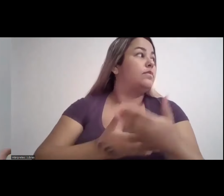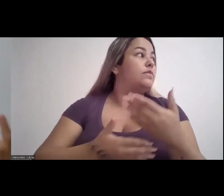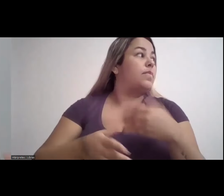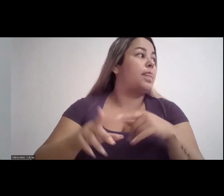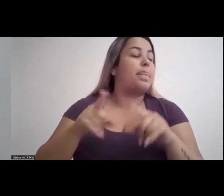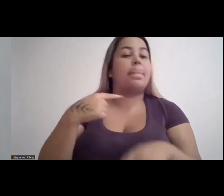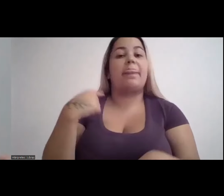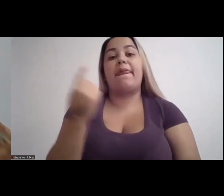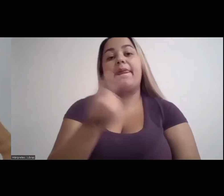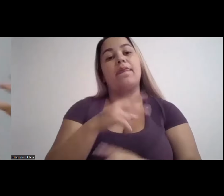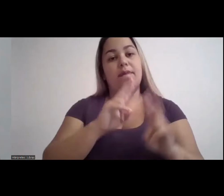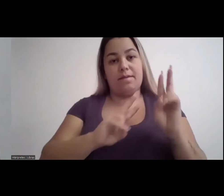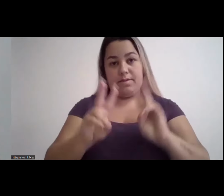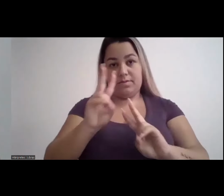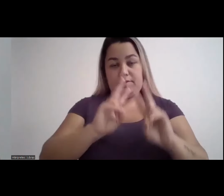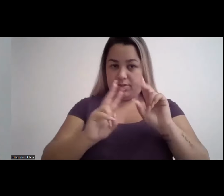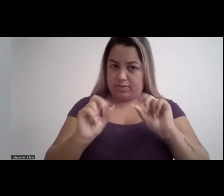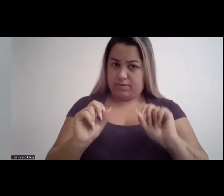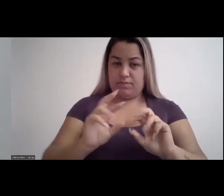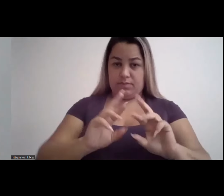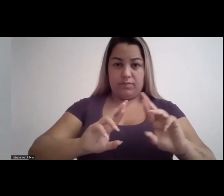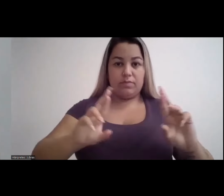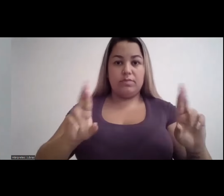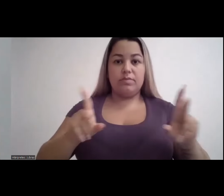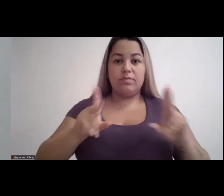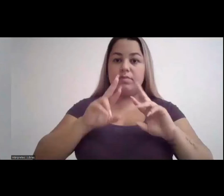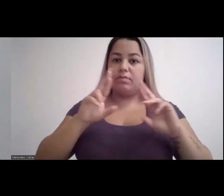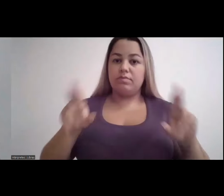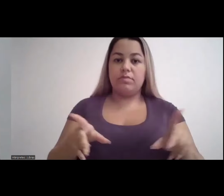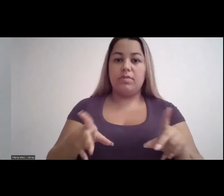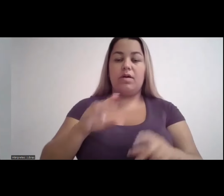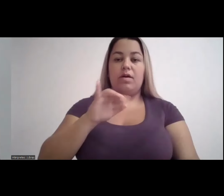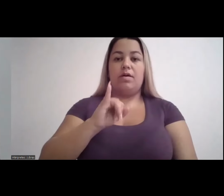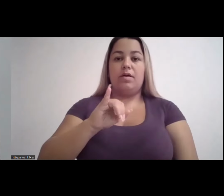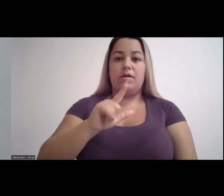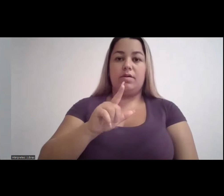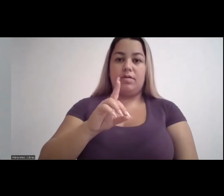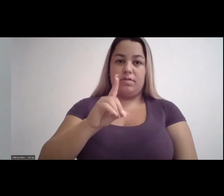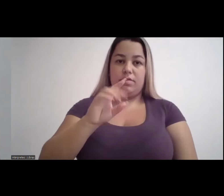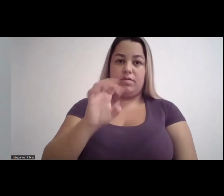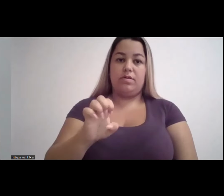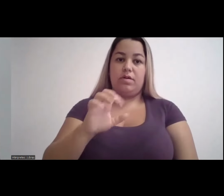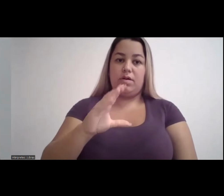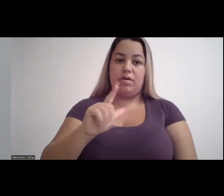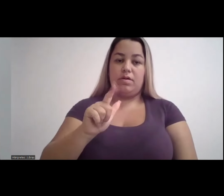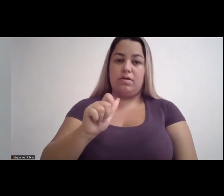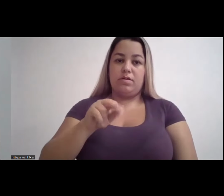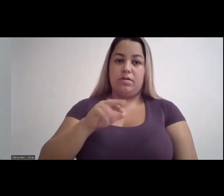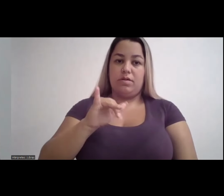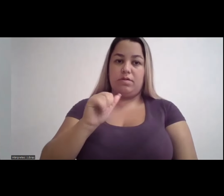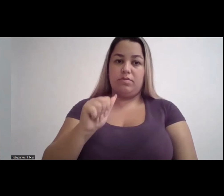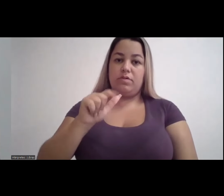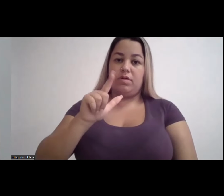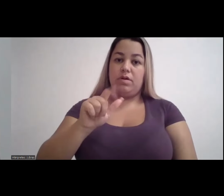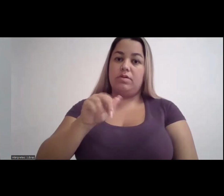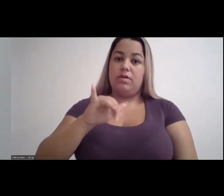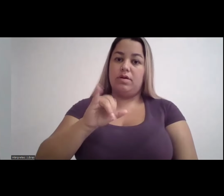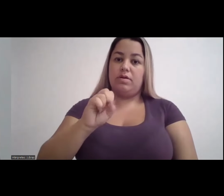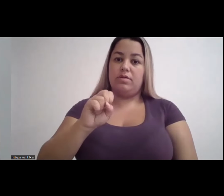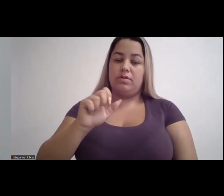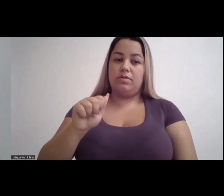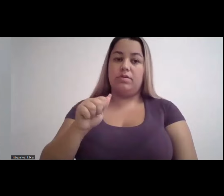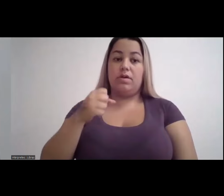olhar sobre a economia criativa, sobre diferentes perspectivas, a Ildma Lima, a Cláudia Leitão e a Larissa Almeida, cujas biografias daqui a